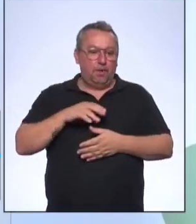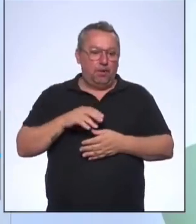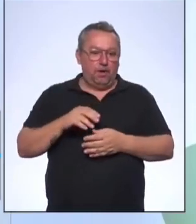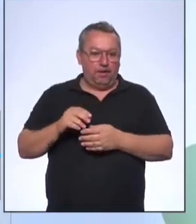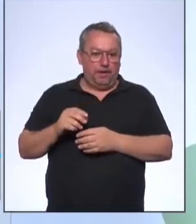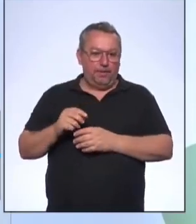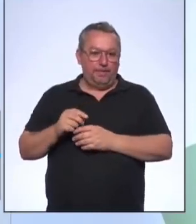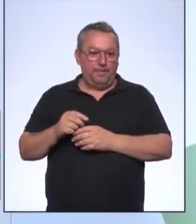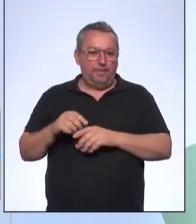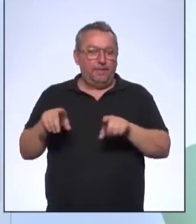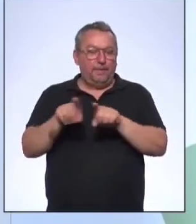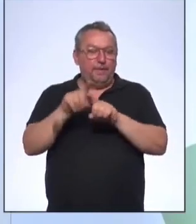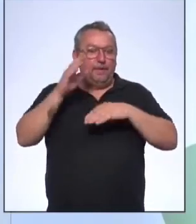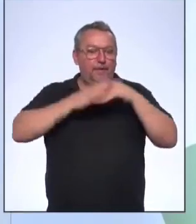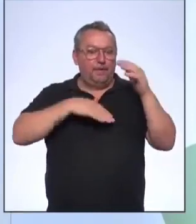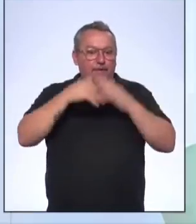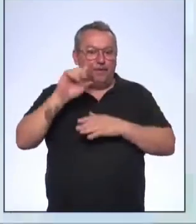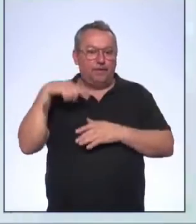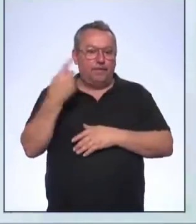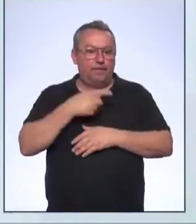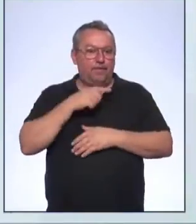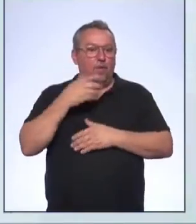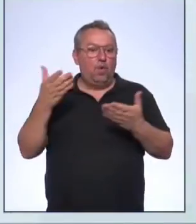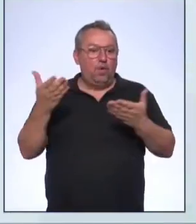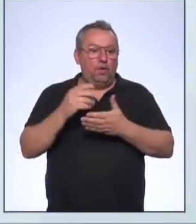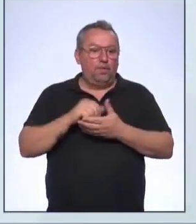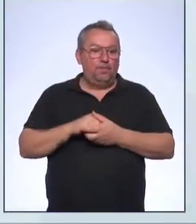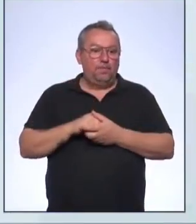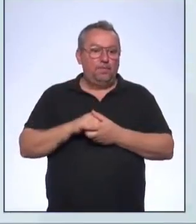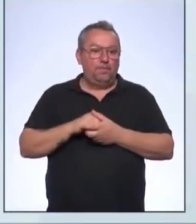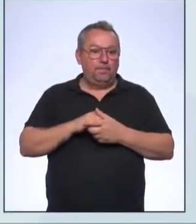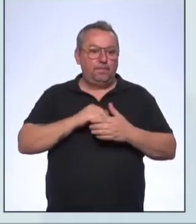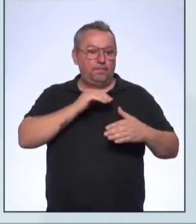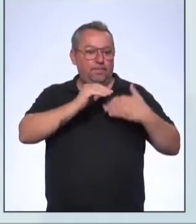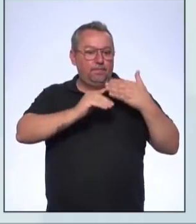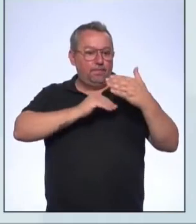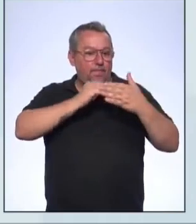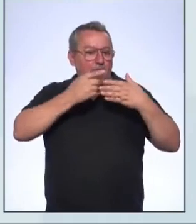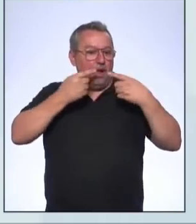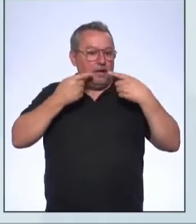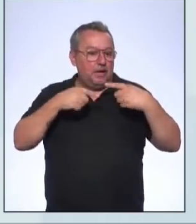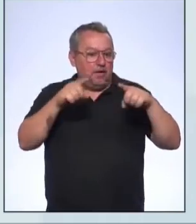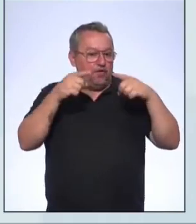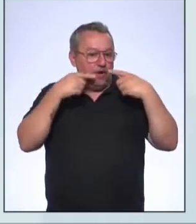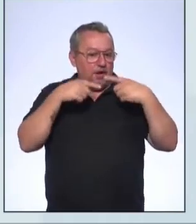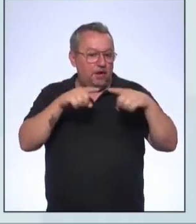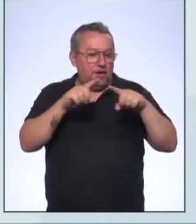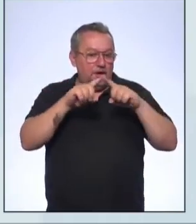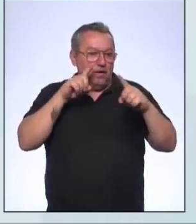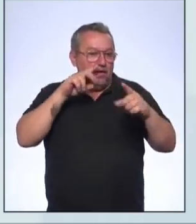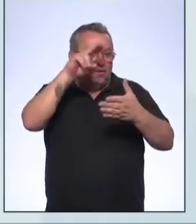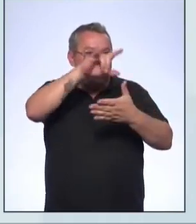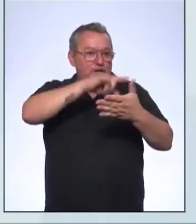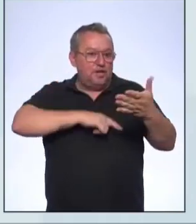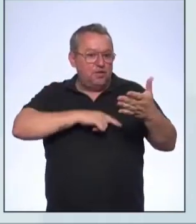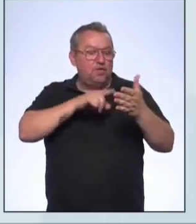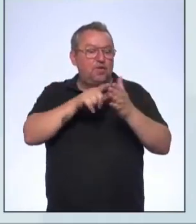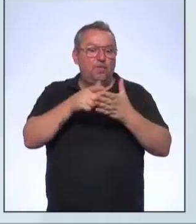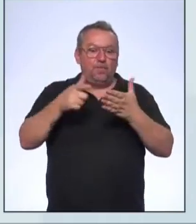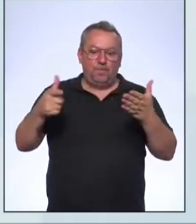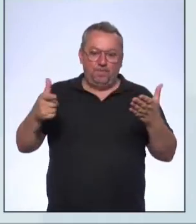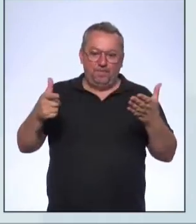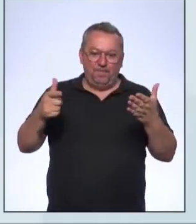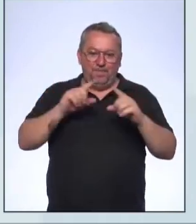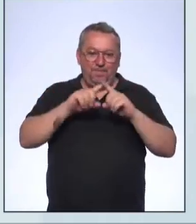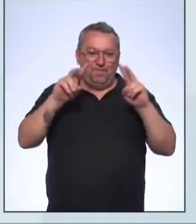ok? Qual a habilidade que a gente vai trabalhar hoje? Desenvolver atitude crítica frente aos textos jornalísticos. E o